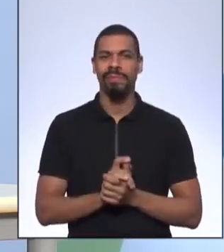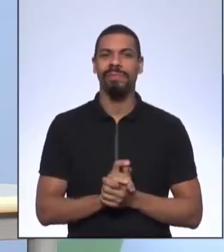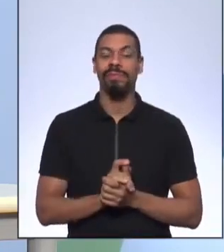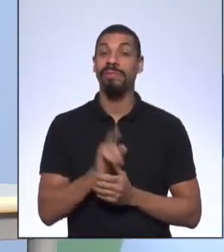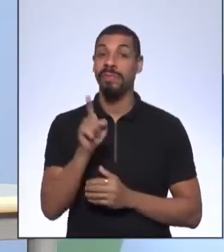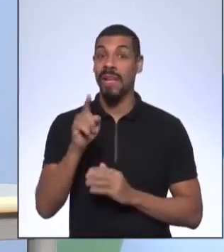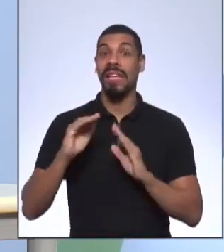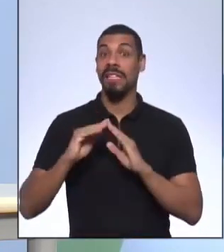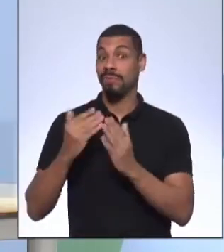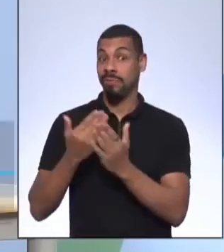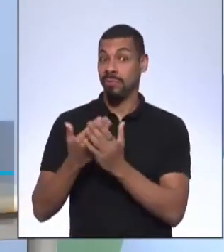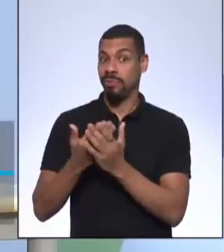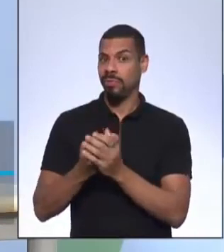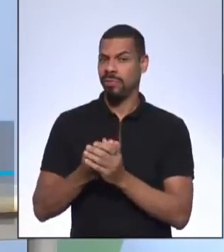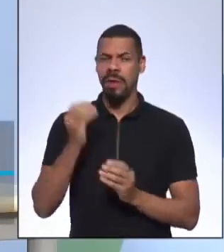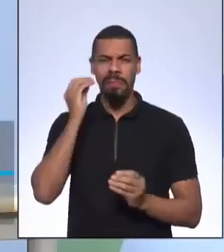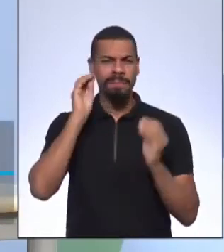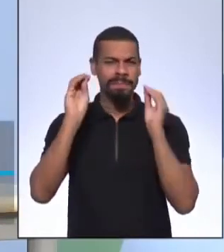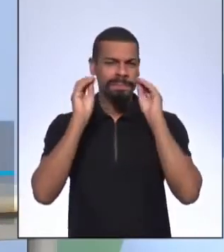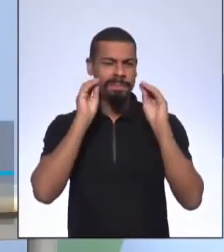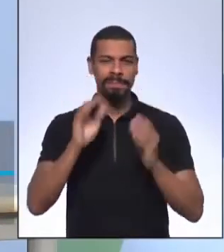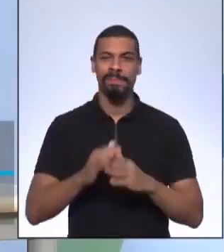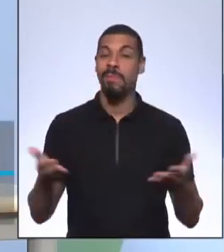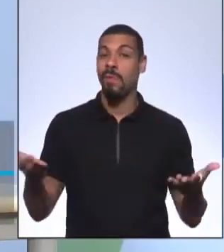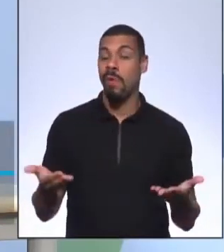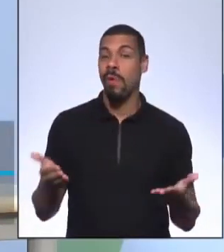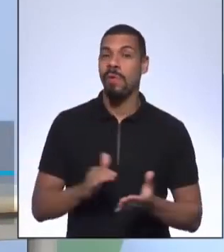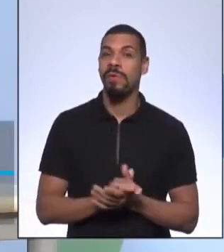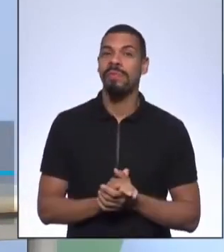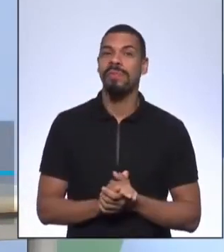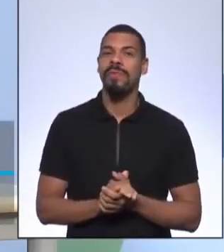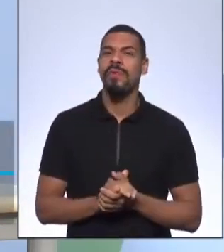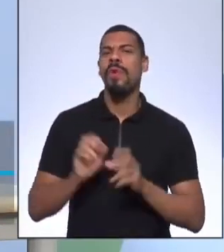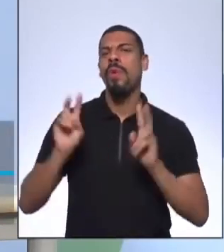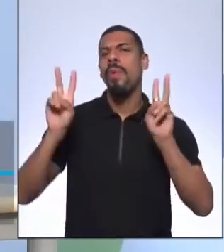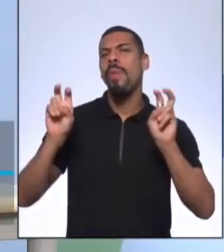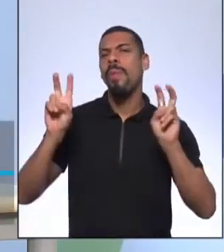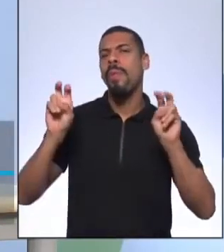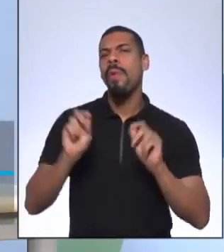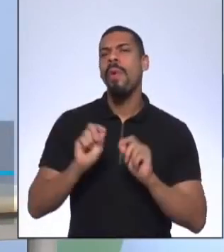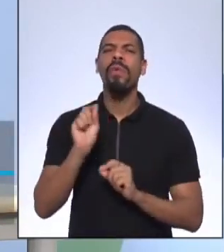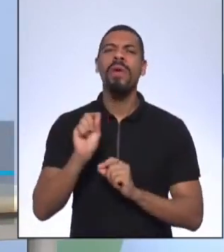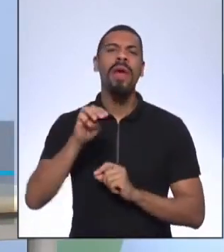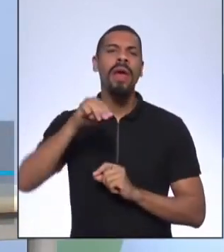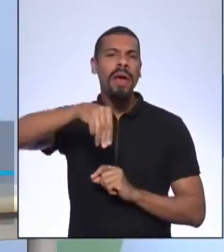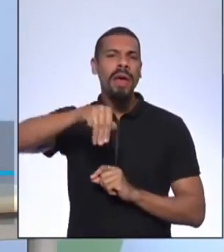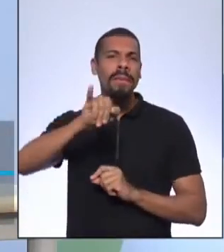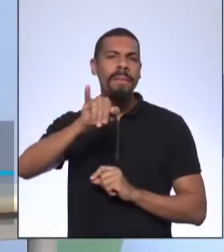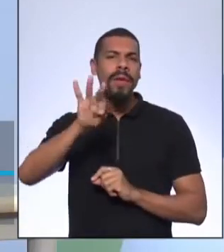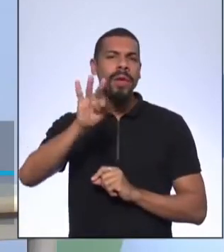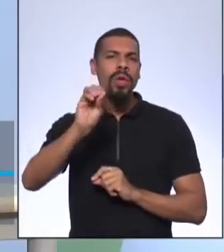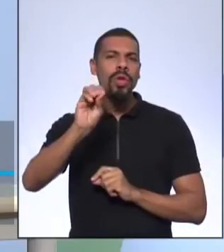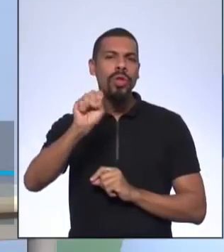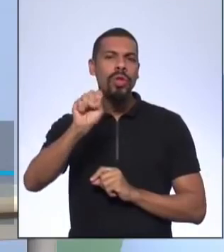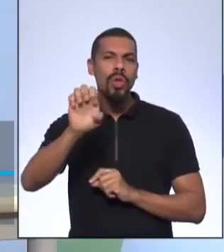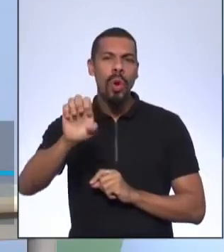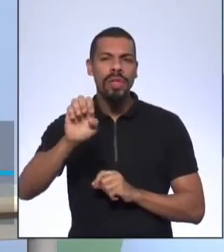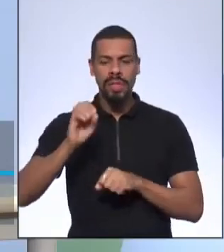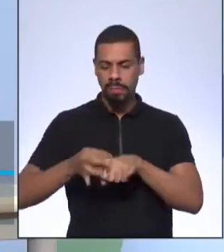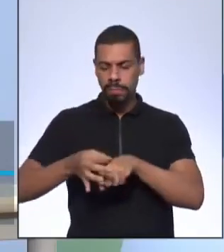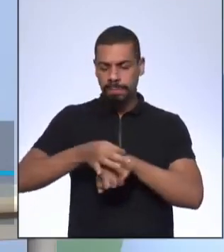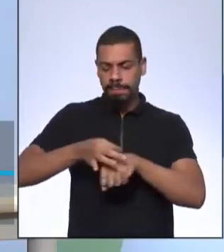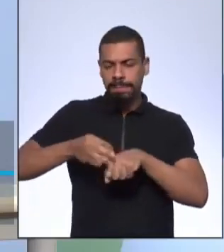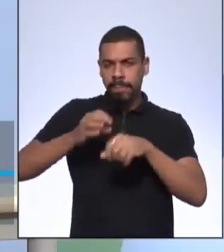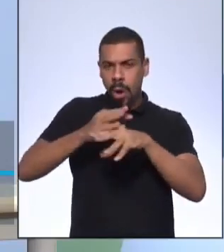Comênios aí, que a galera ficou me cobrando. Hoje a gente vai falar sobre mitose e câncer com a professora